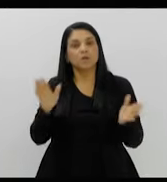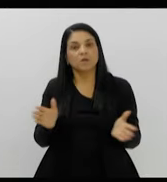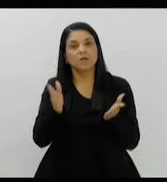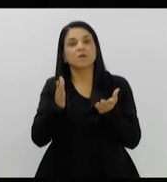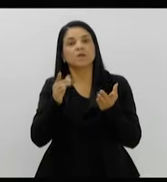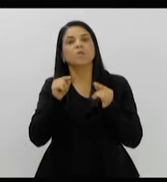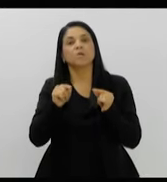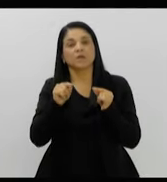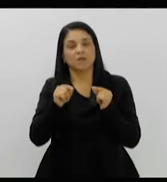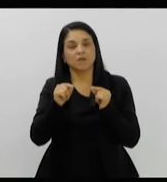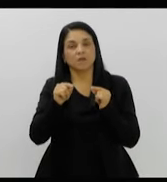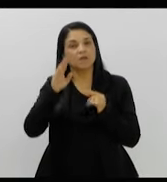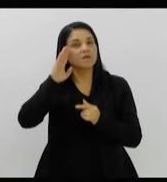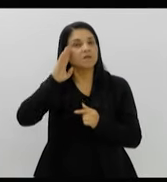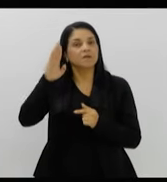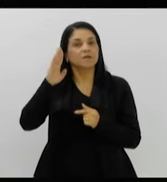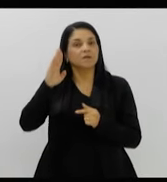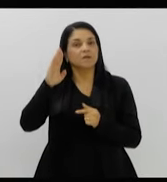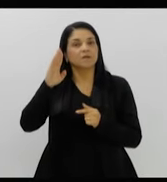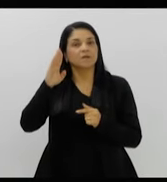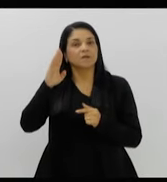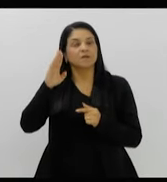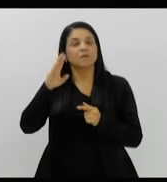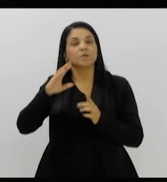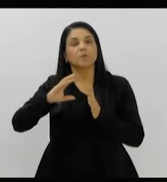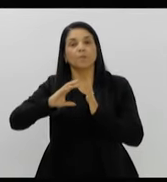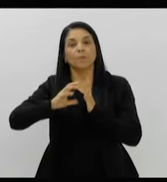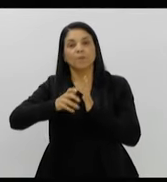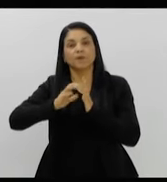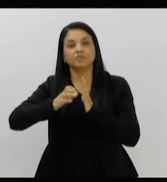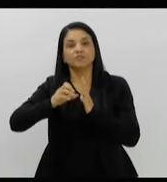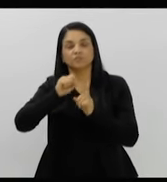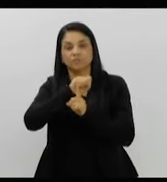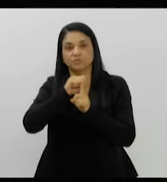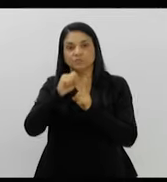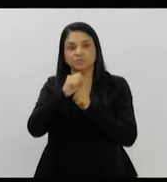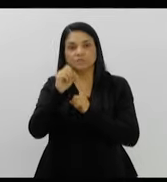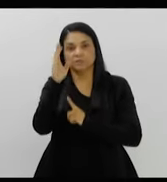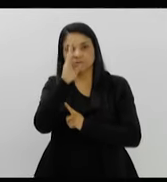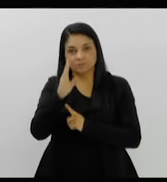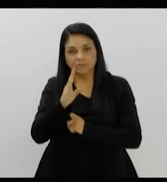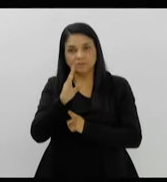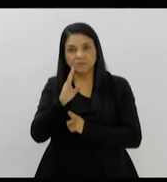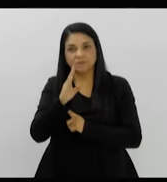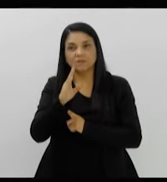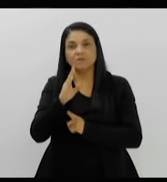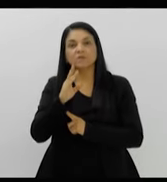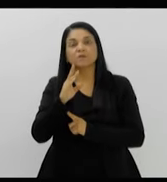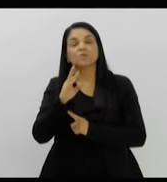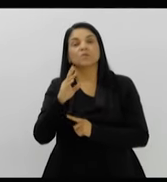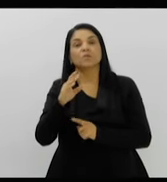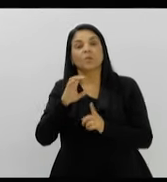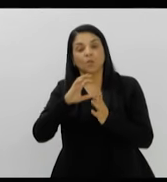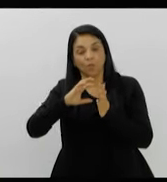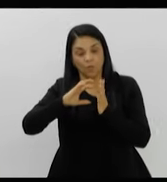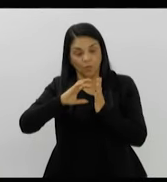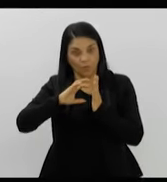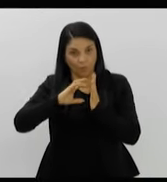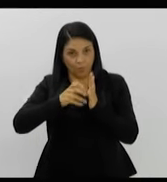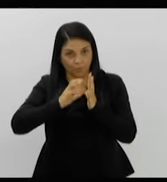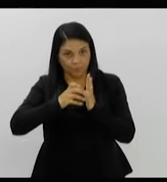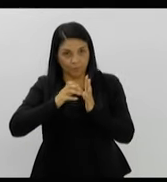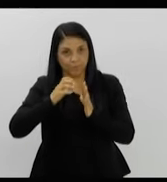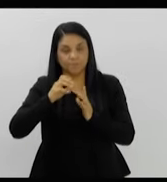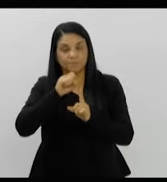qual foi a motivação principal alegada pelo partido socialista brasileiro bem o partido socialista brasileiro